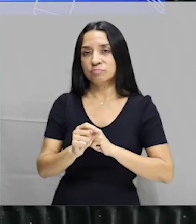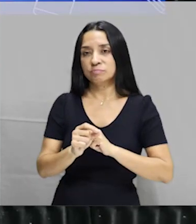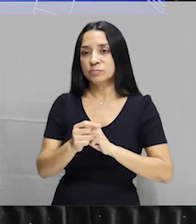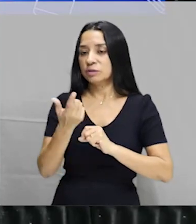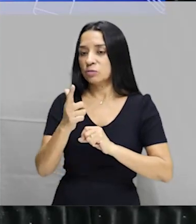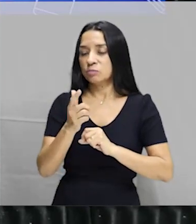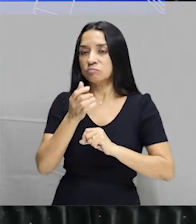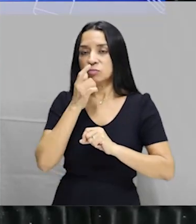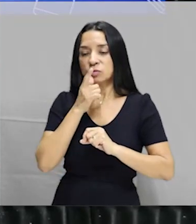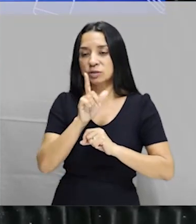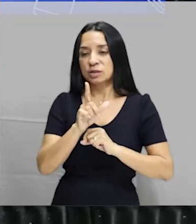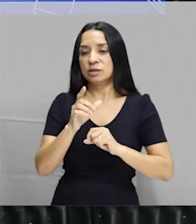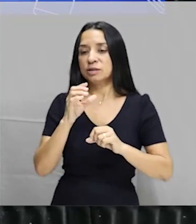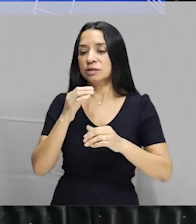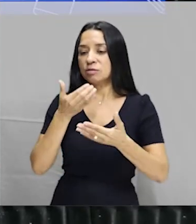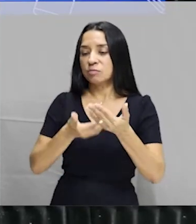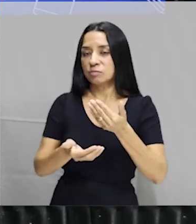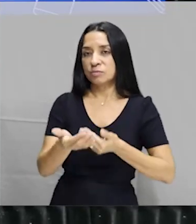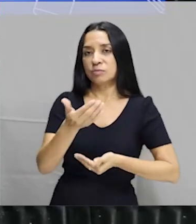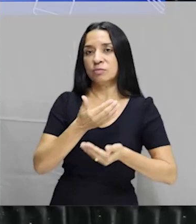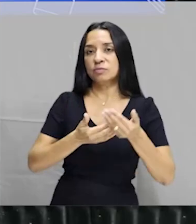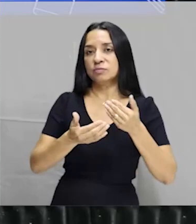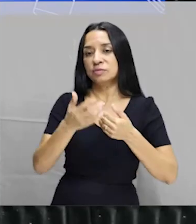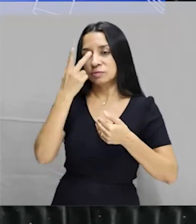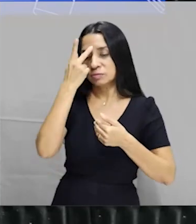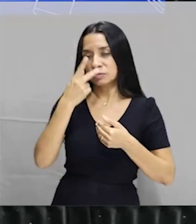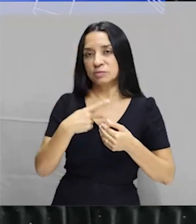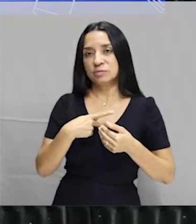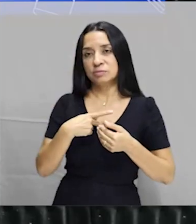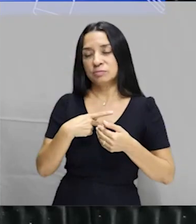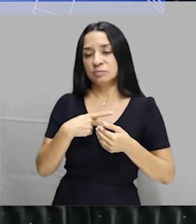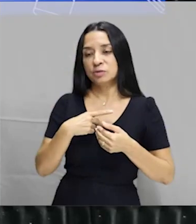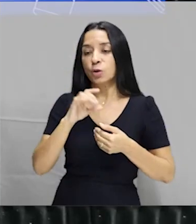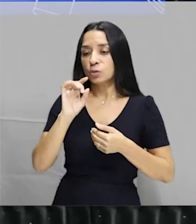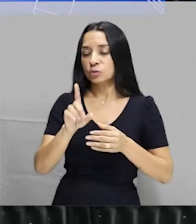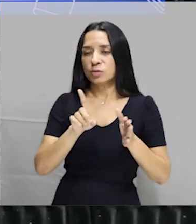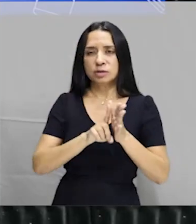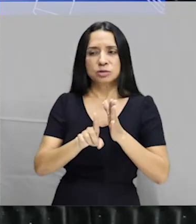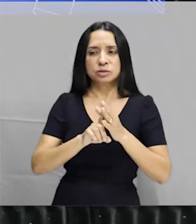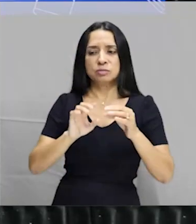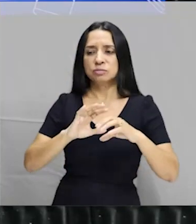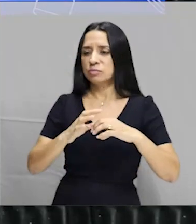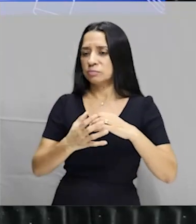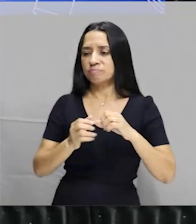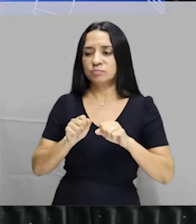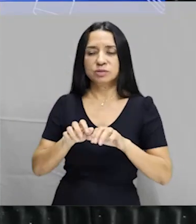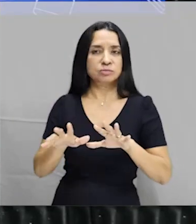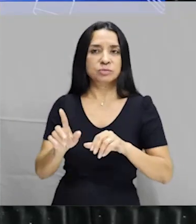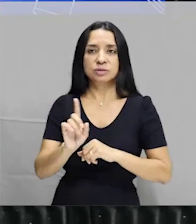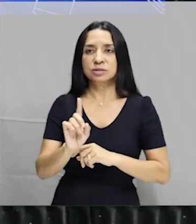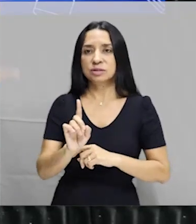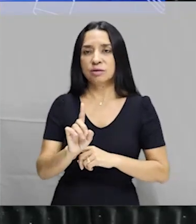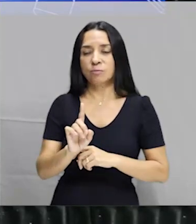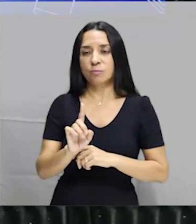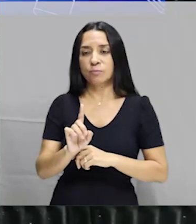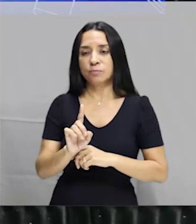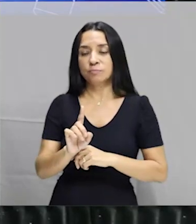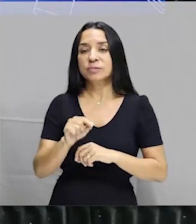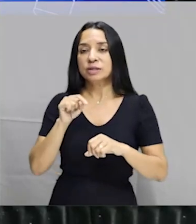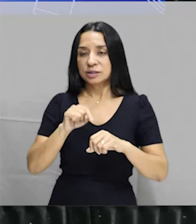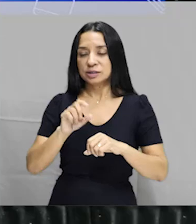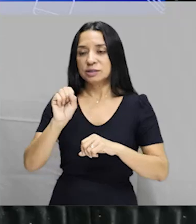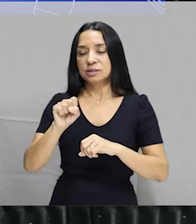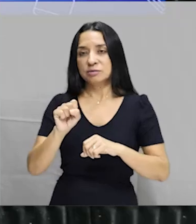convivência pessoalmente. E não é só por questões de pandemia. Na pandemia isso foi muito útil, porque nós não podíamos